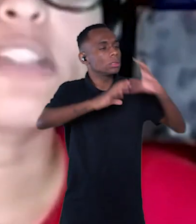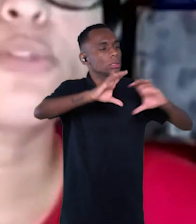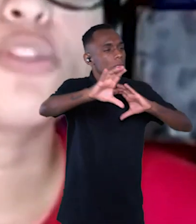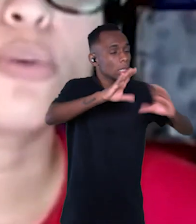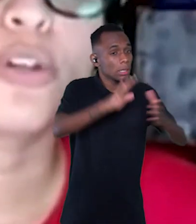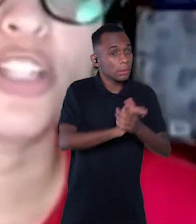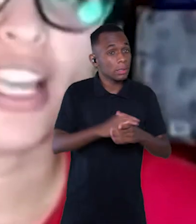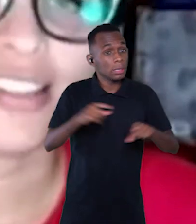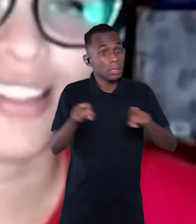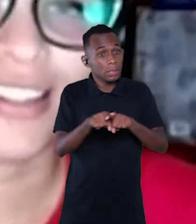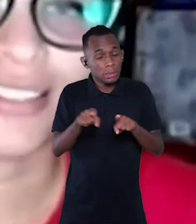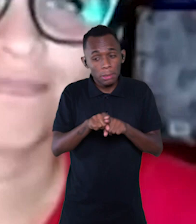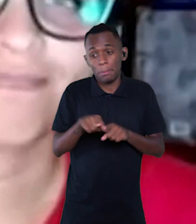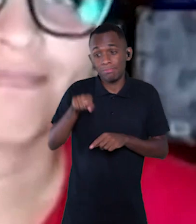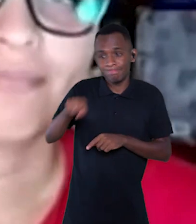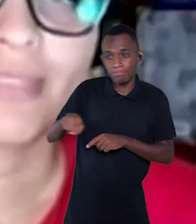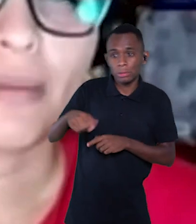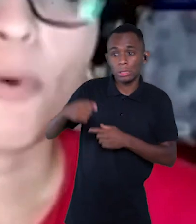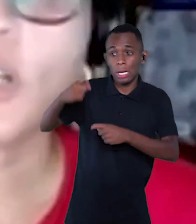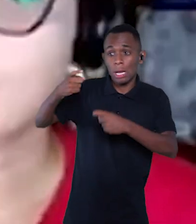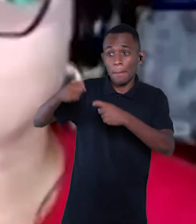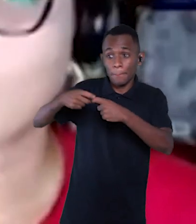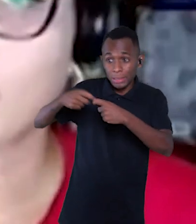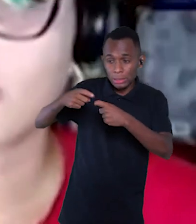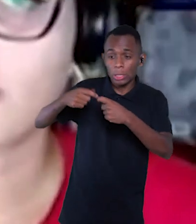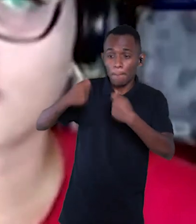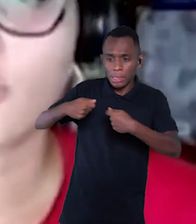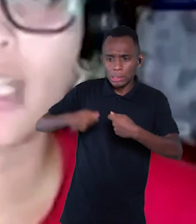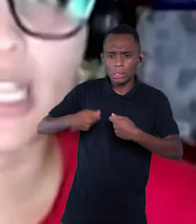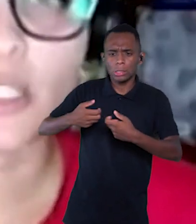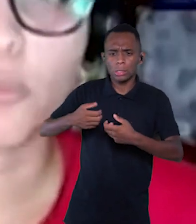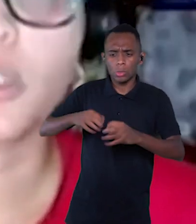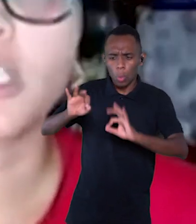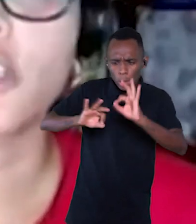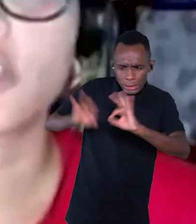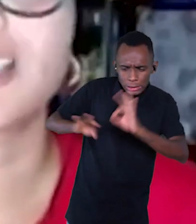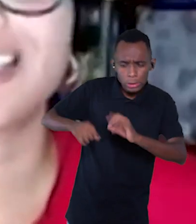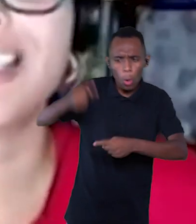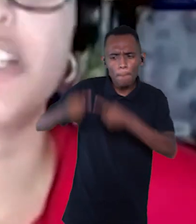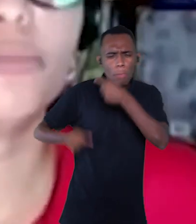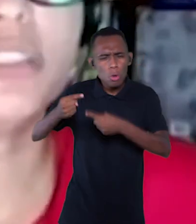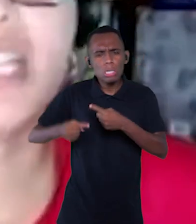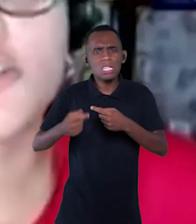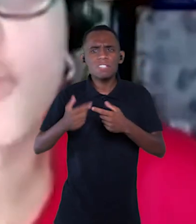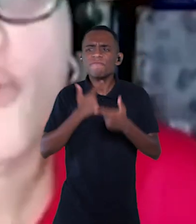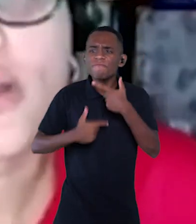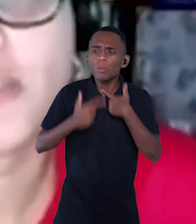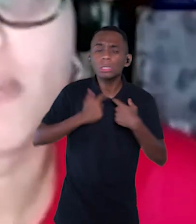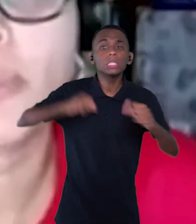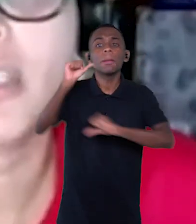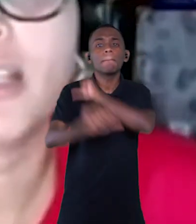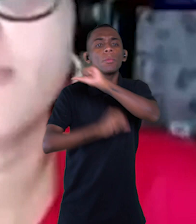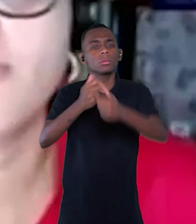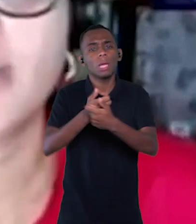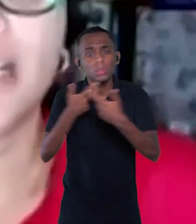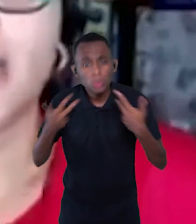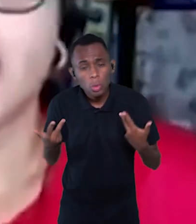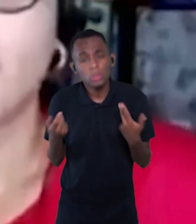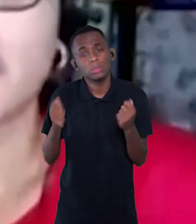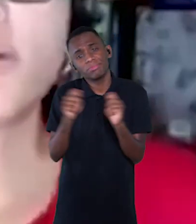um senso de urgência político, inclusive, de organização política, da necessidade de mudar as coisas para